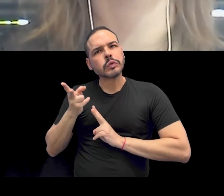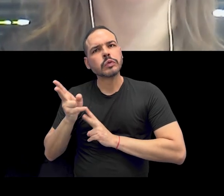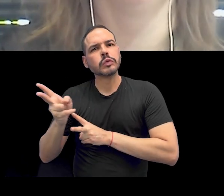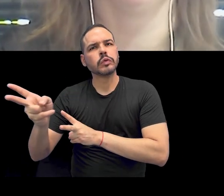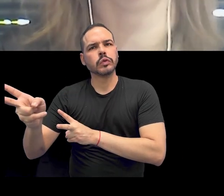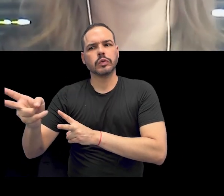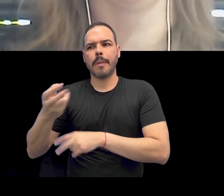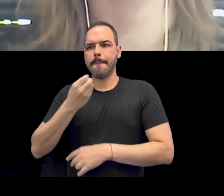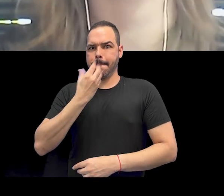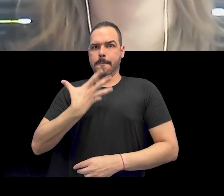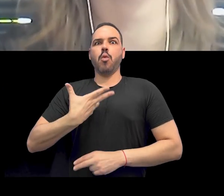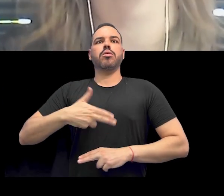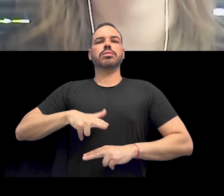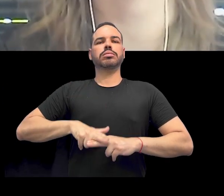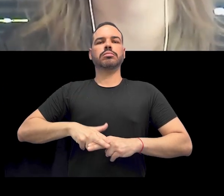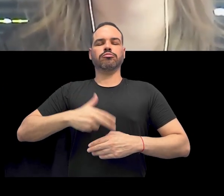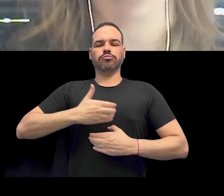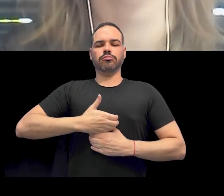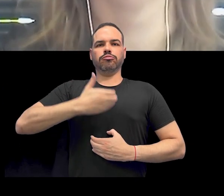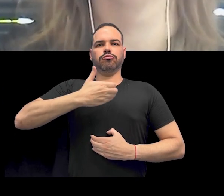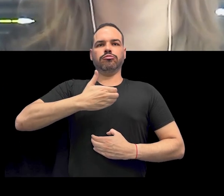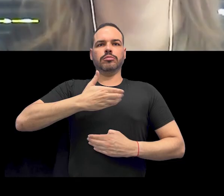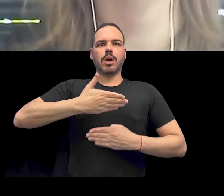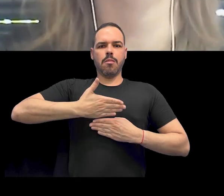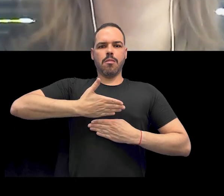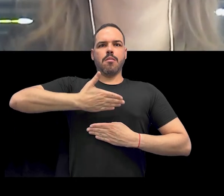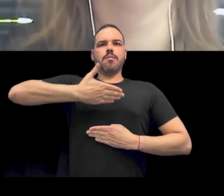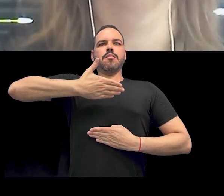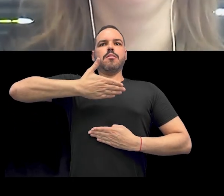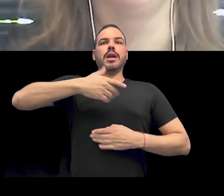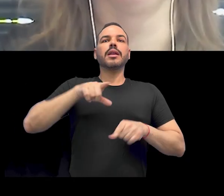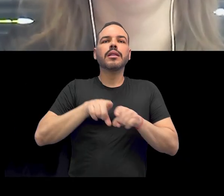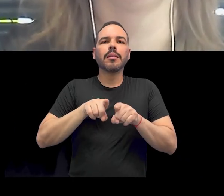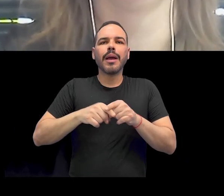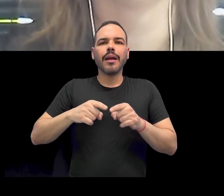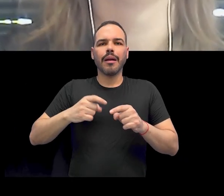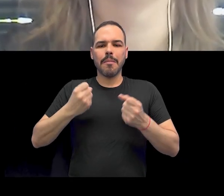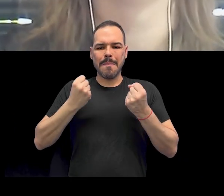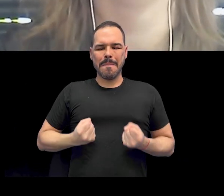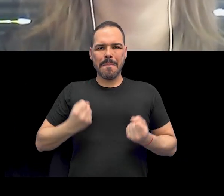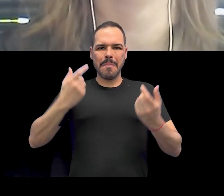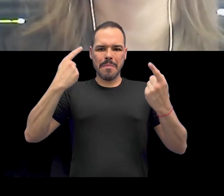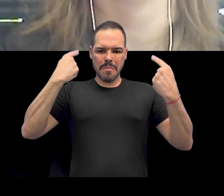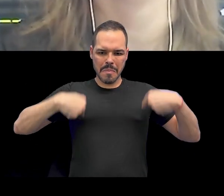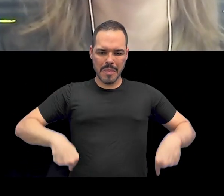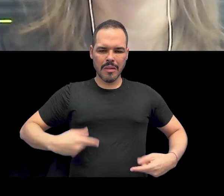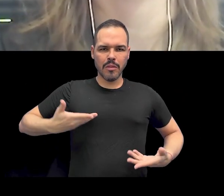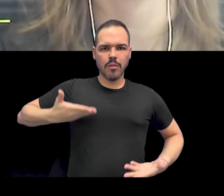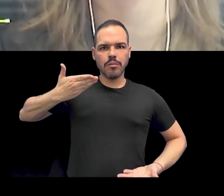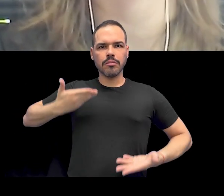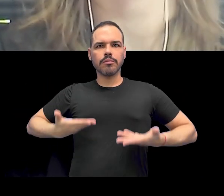boa postura, alinhada, estável, confortável e distribuição do peso corporal.